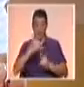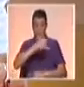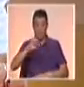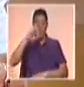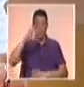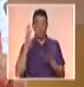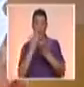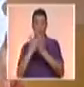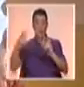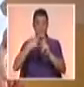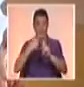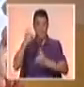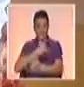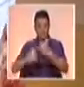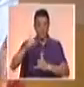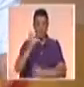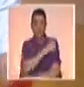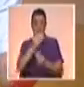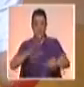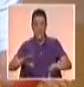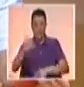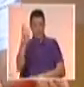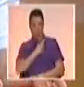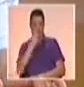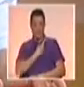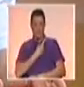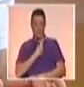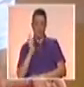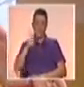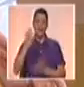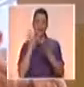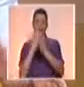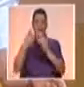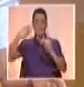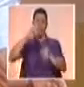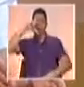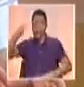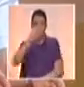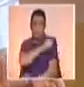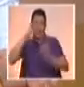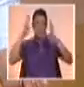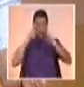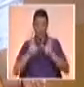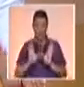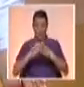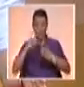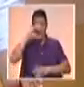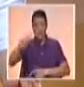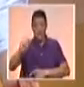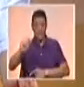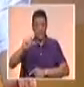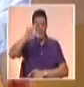passagem para as escolas de referência, as crianças iriam obrigatoriamente passar para a escola de referência longe de casa, longe da sua comunidade, e além